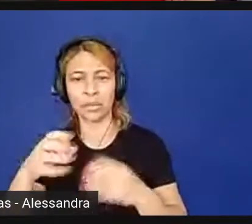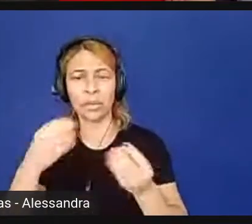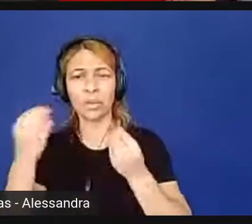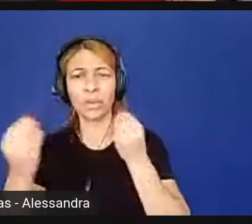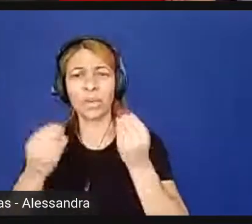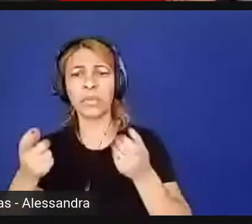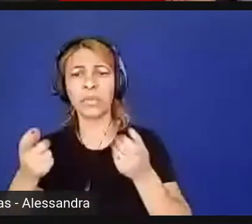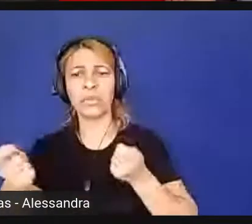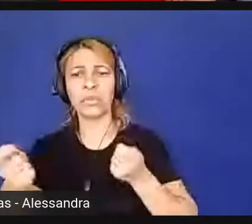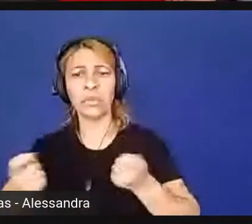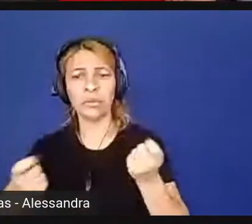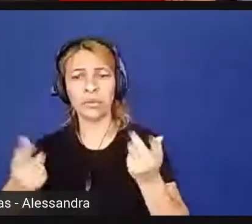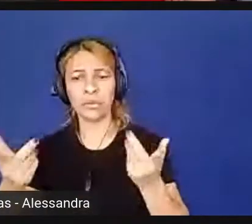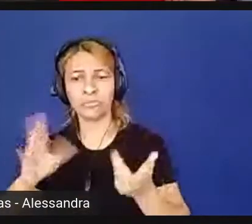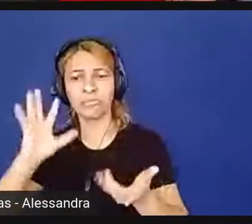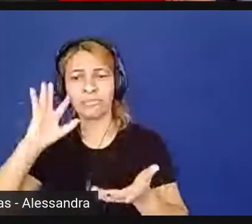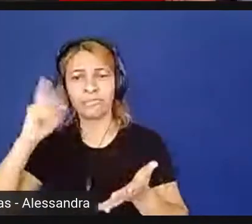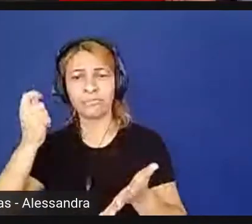controlaria decisões